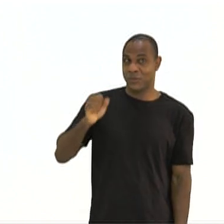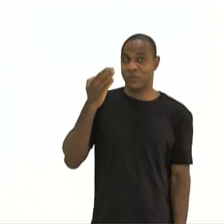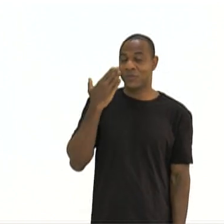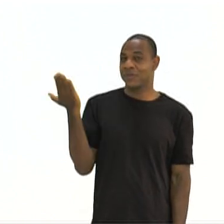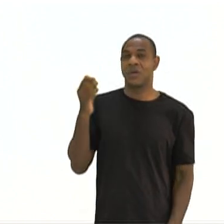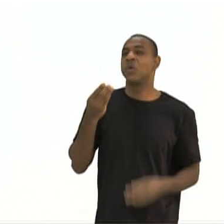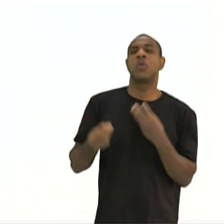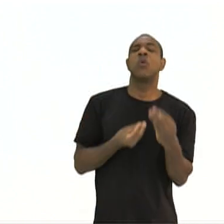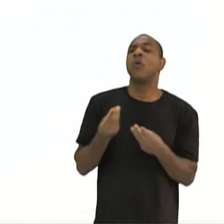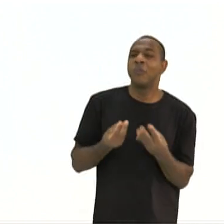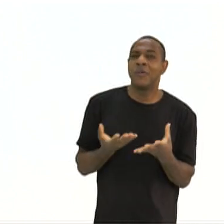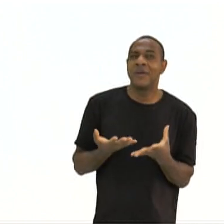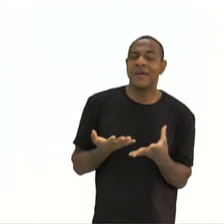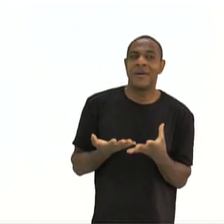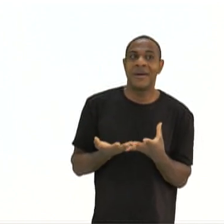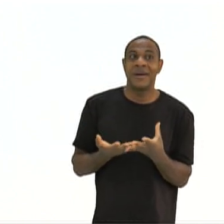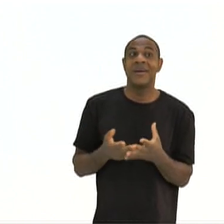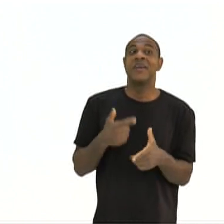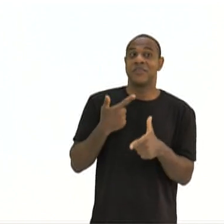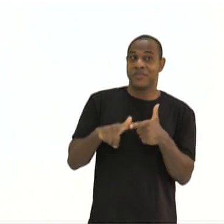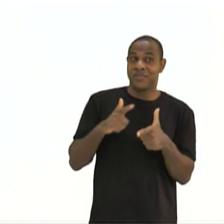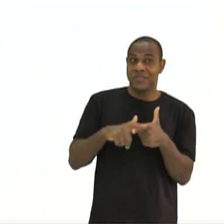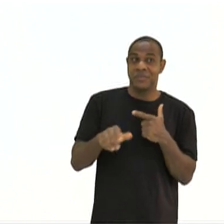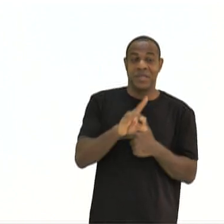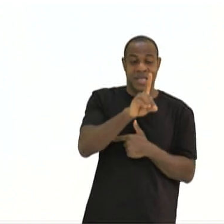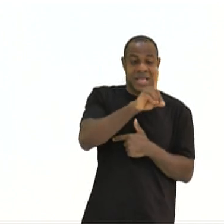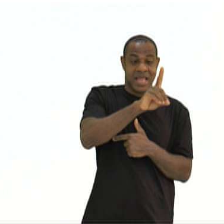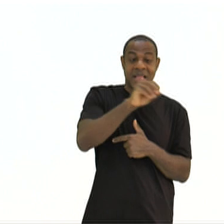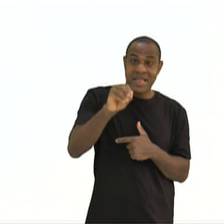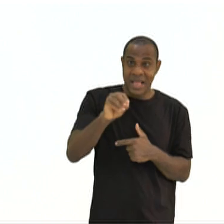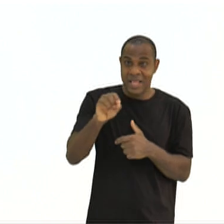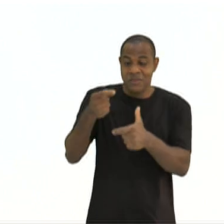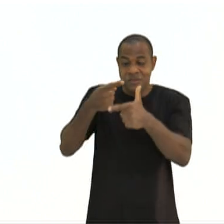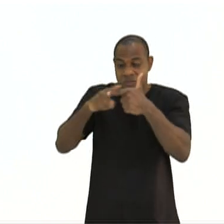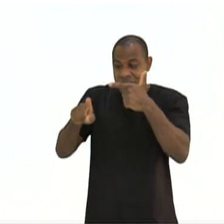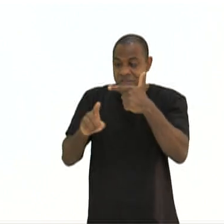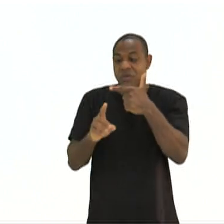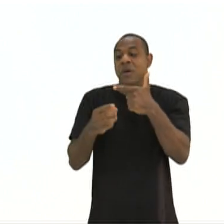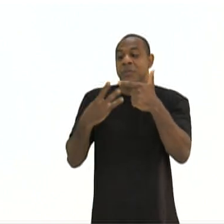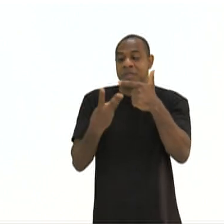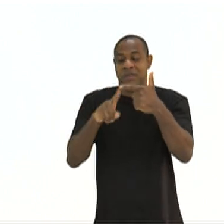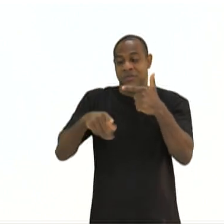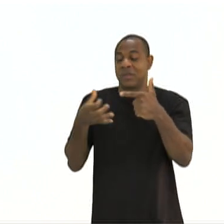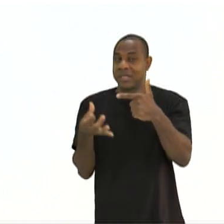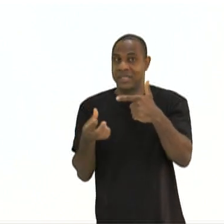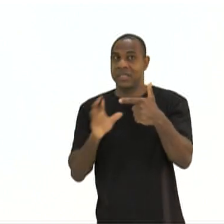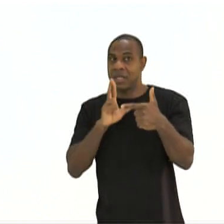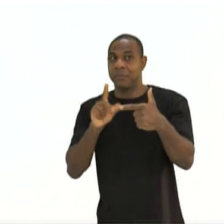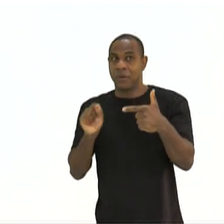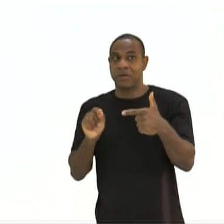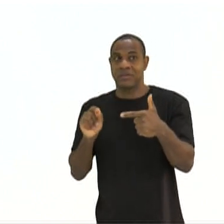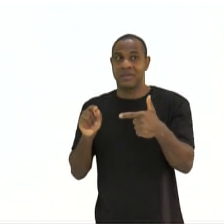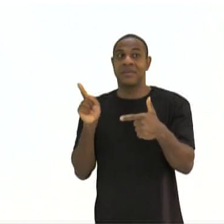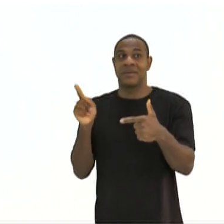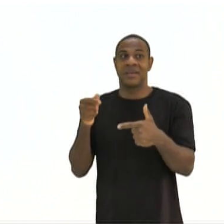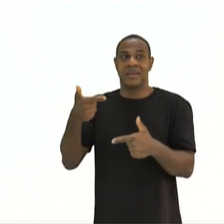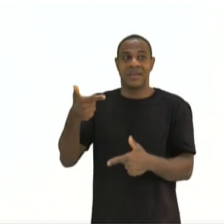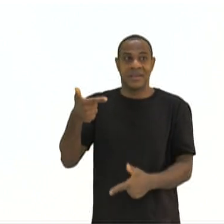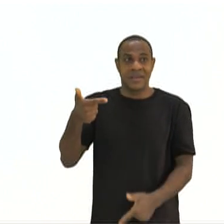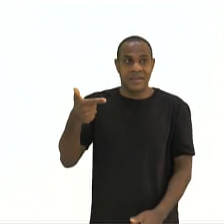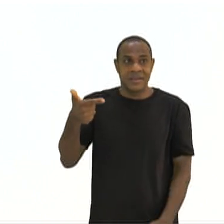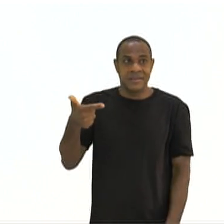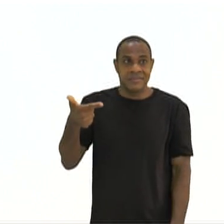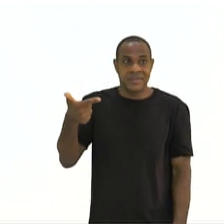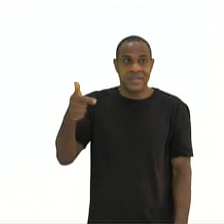gente transforma mesmo? Dividindo por 3,6, né? Sempre assim, tá? Dividiu, o valor